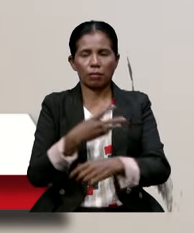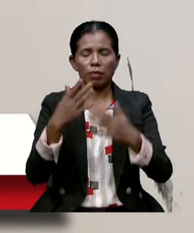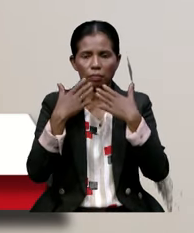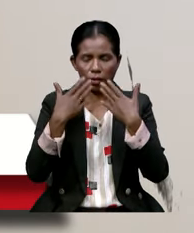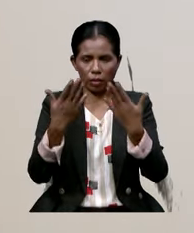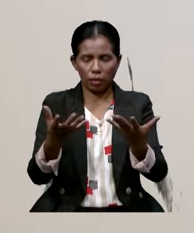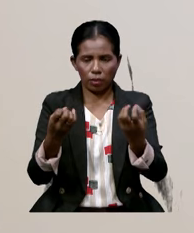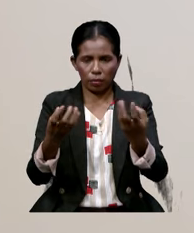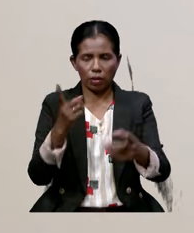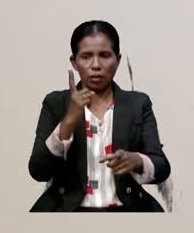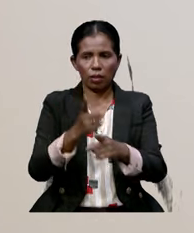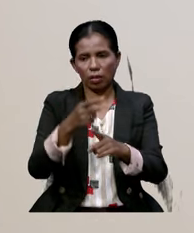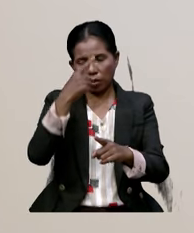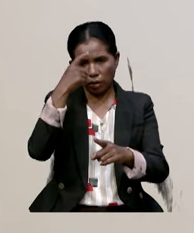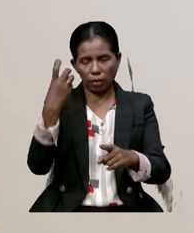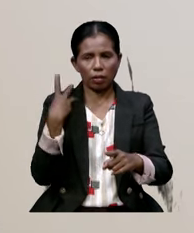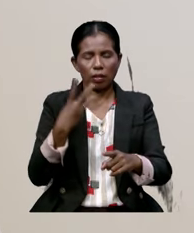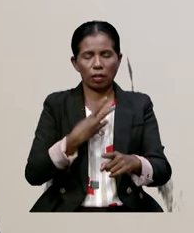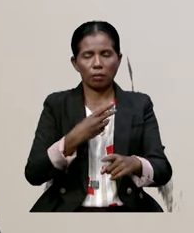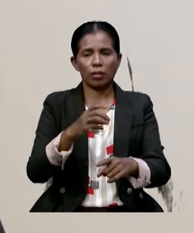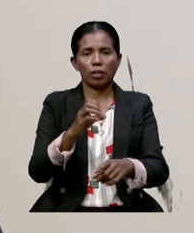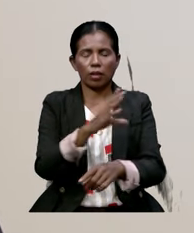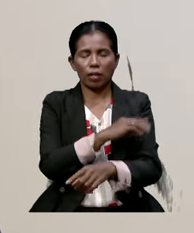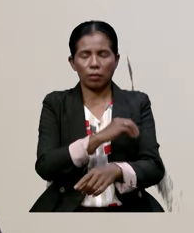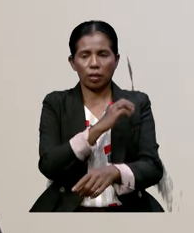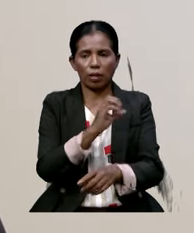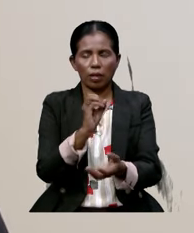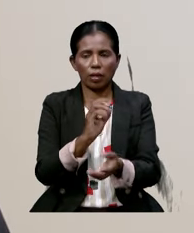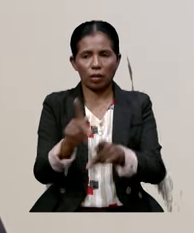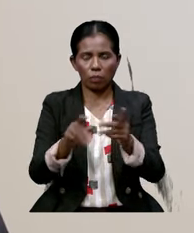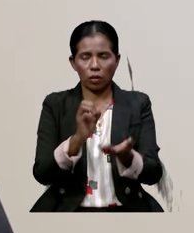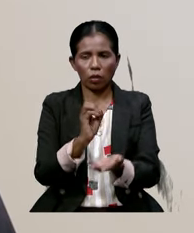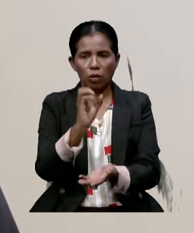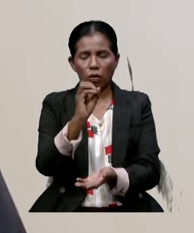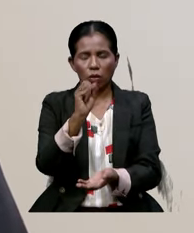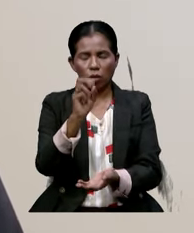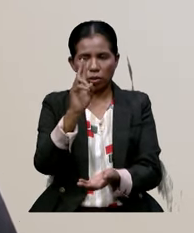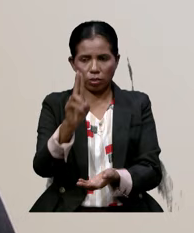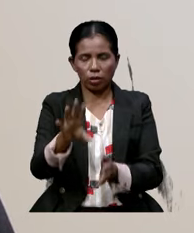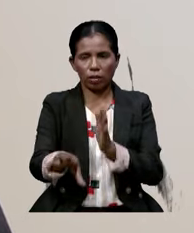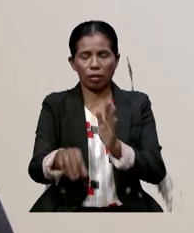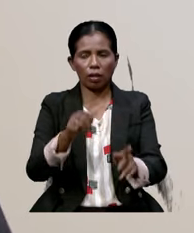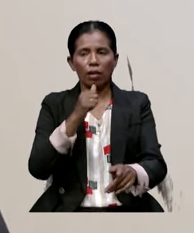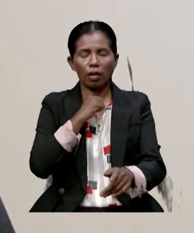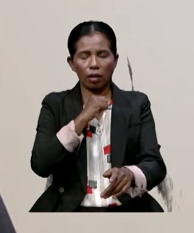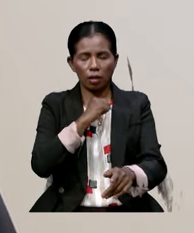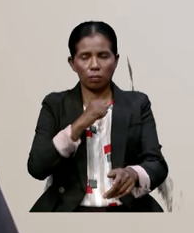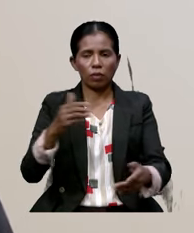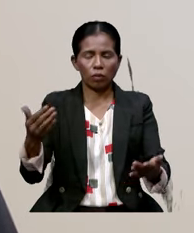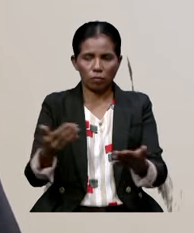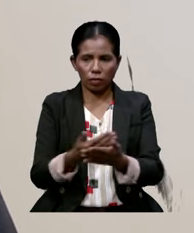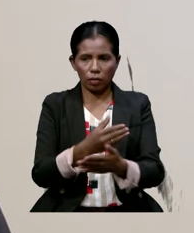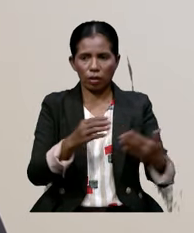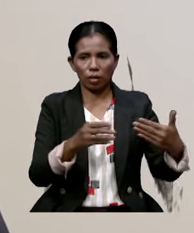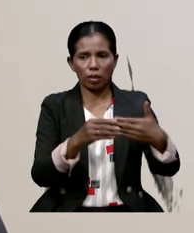Tepteves também, ami Sarani Ossu, e a Tam Faleona, amo Parco, por um nível maca dirige ela,